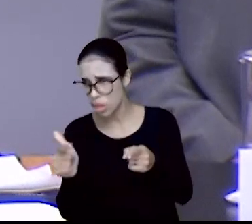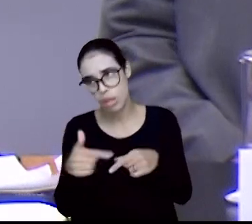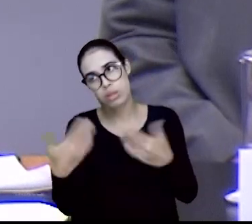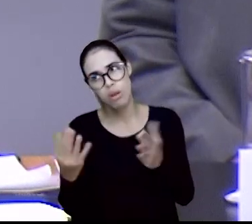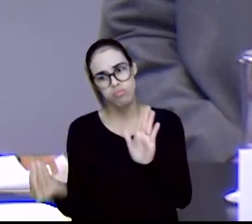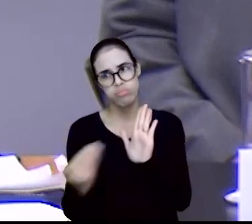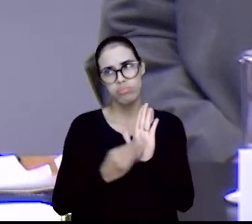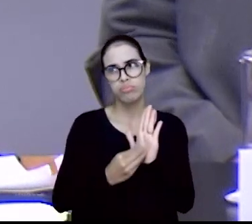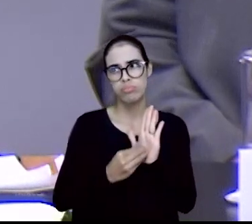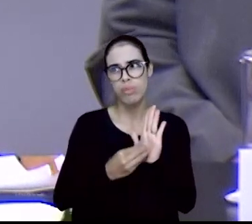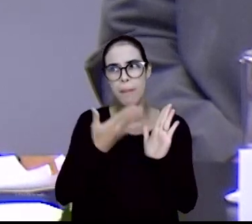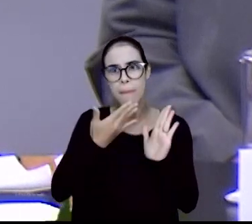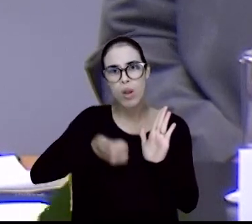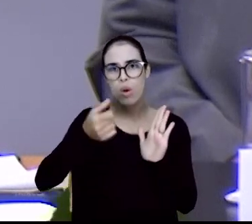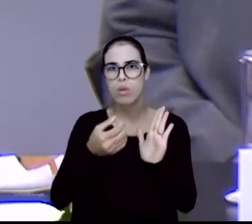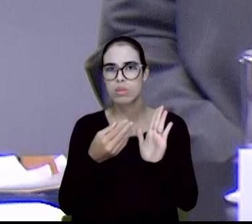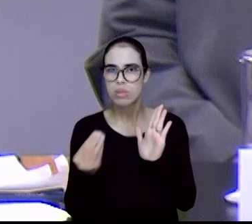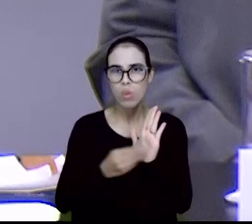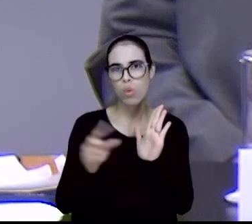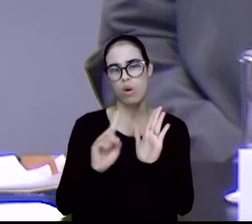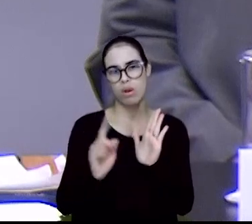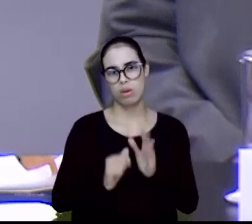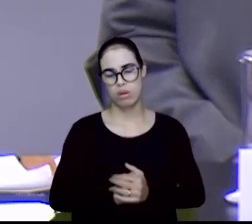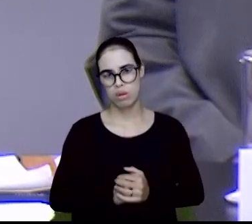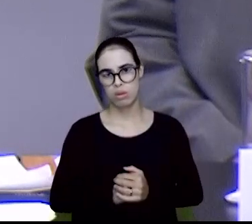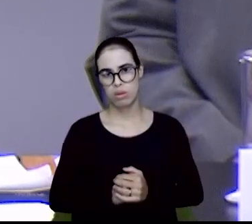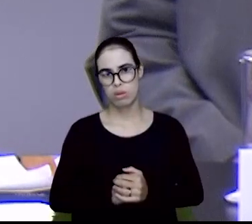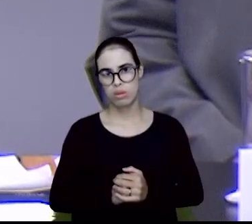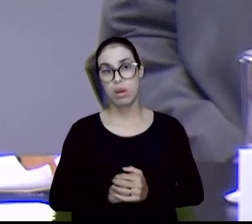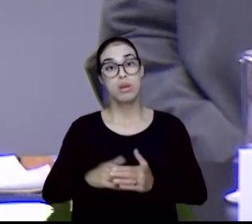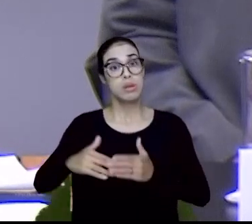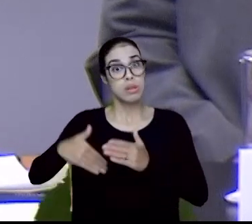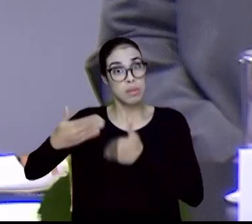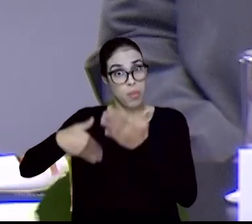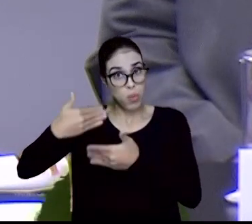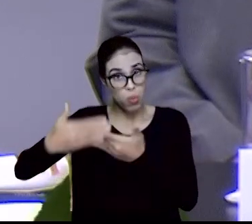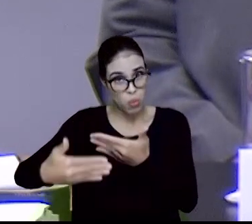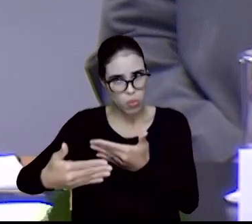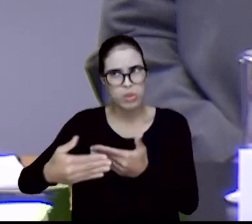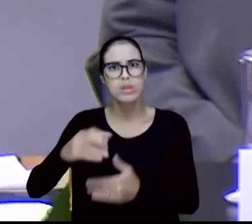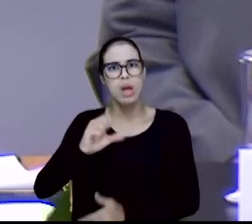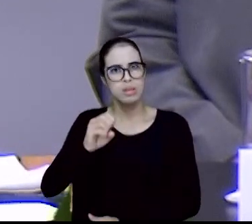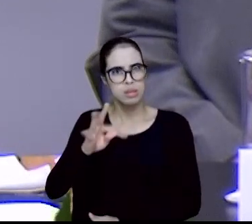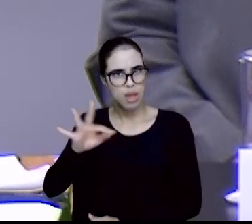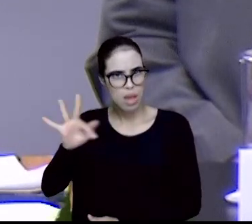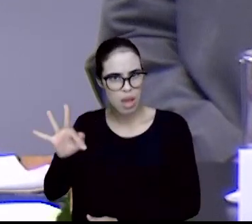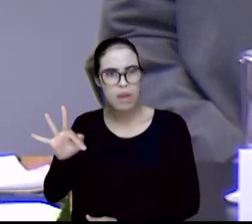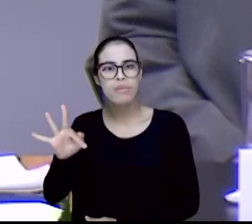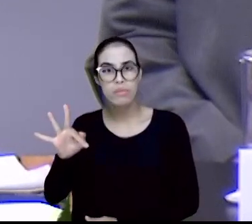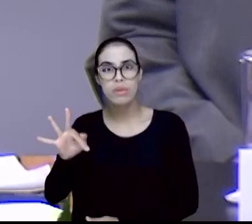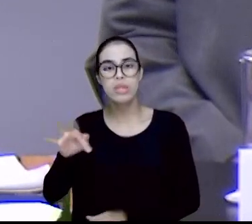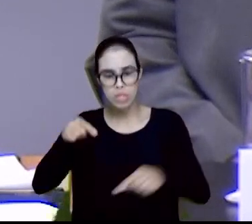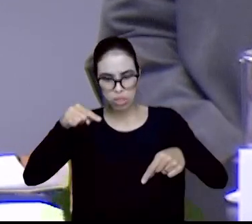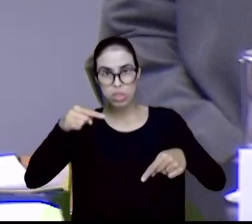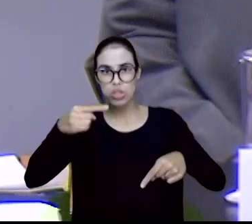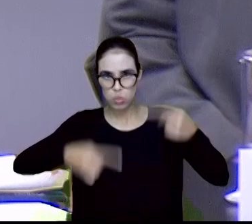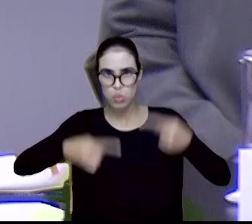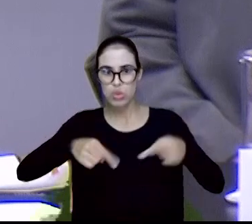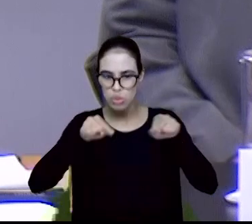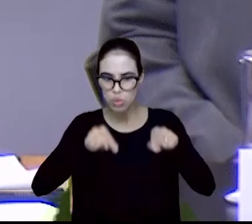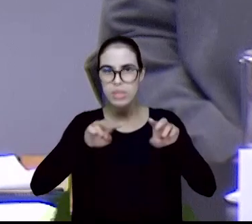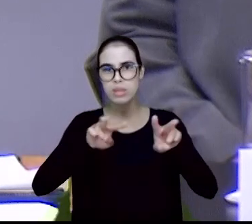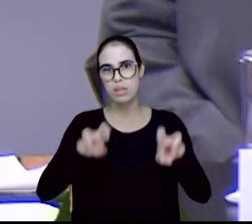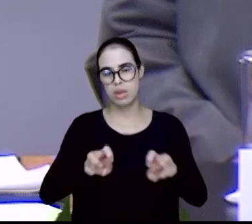quando possa parecer razoável. Tempos depois, o Supremo discutiu a questão de prescrição ou não em matéria de improbidade, com um